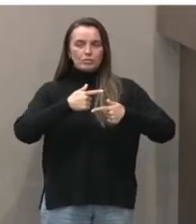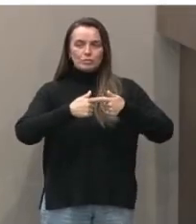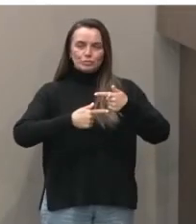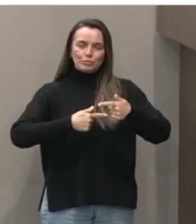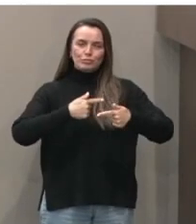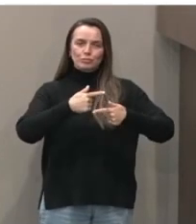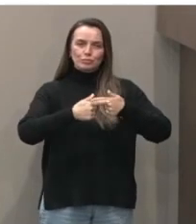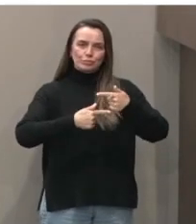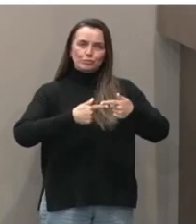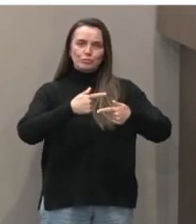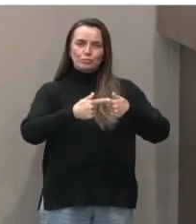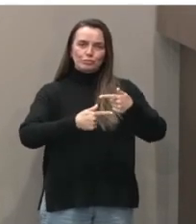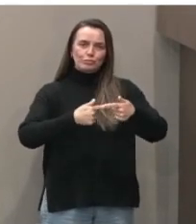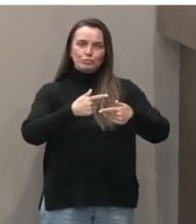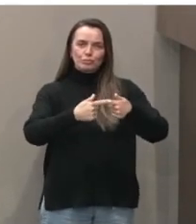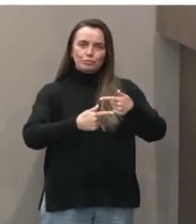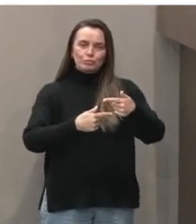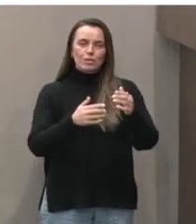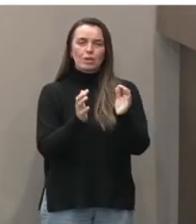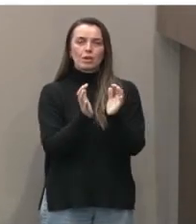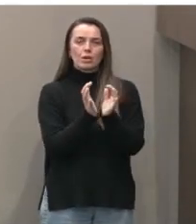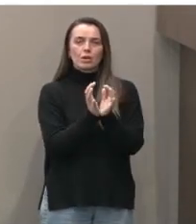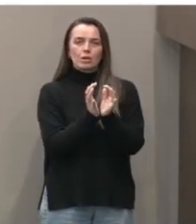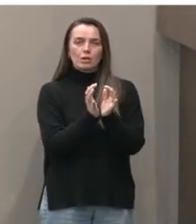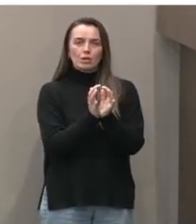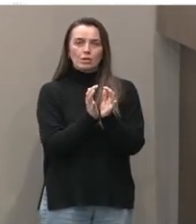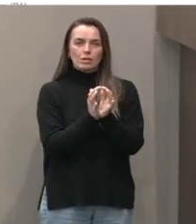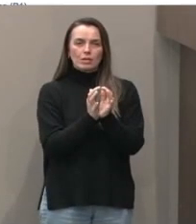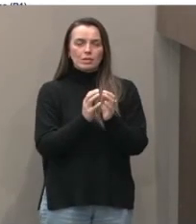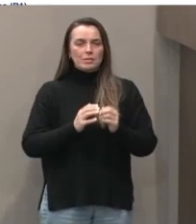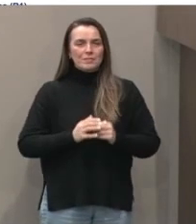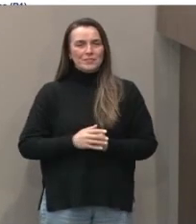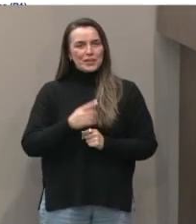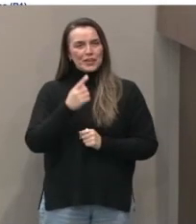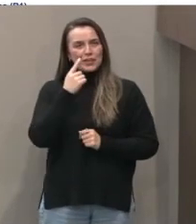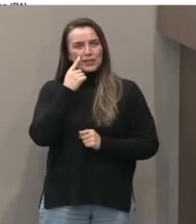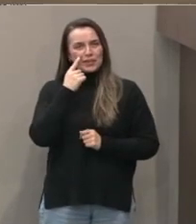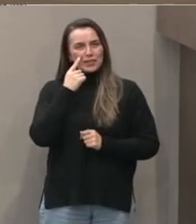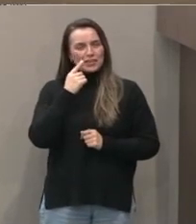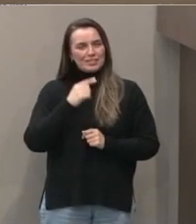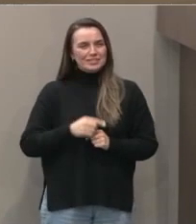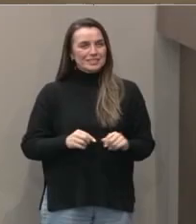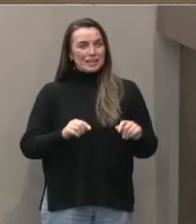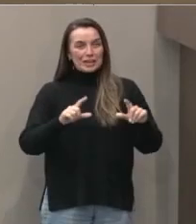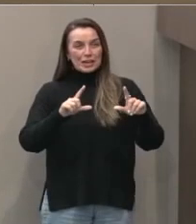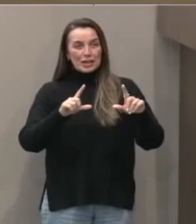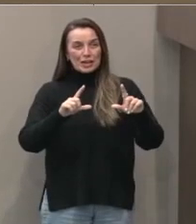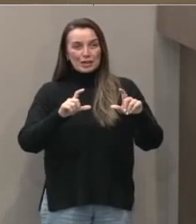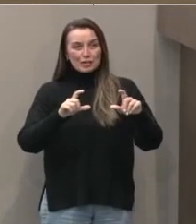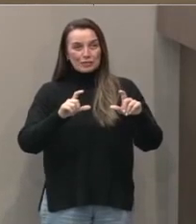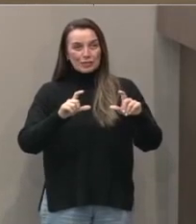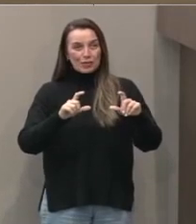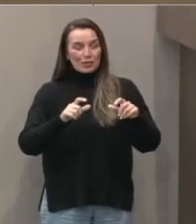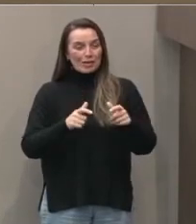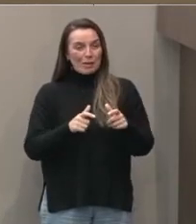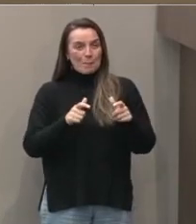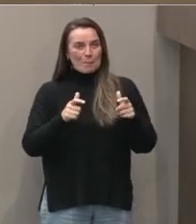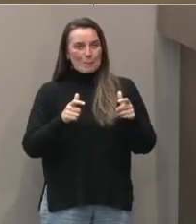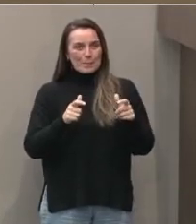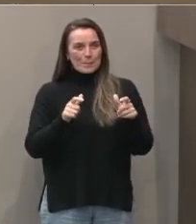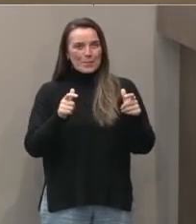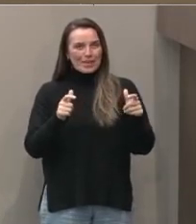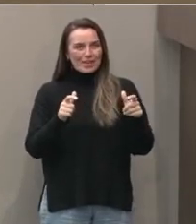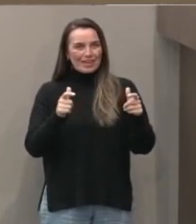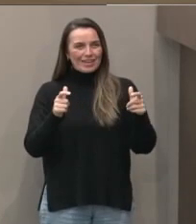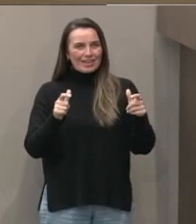de gerações de colegas, e observem que essa fotografia vai ficando cada vez mais numerosa. Exatamente